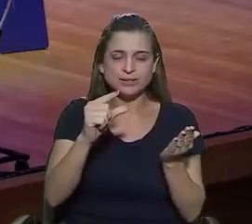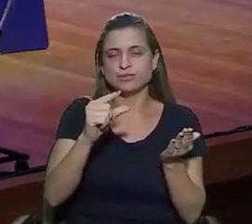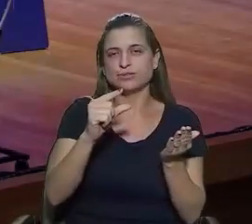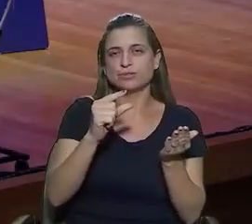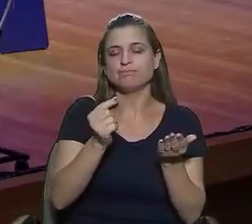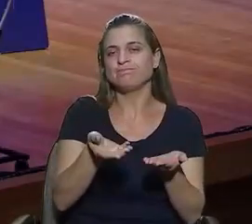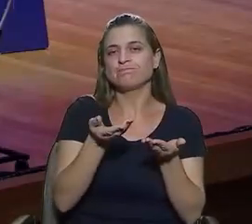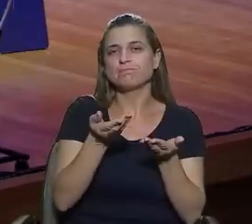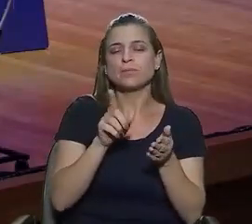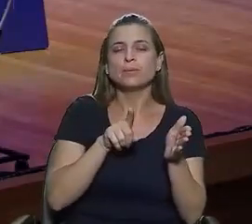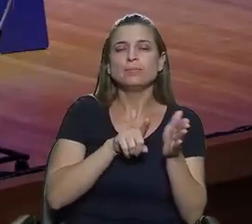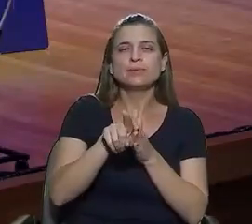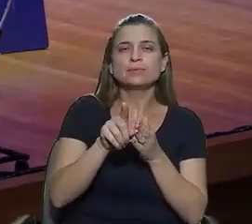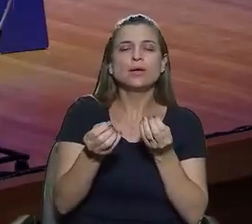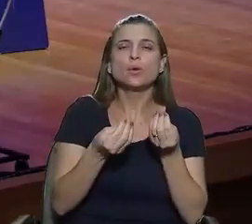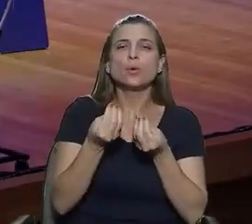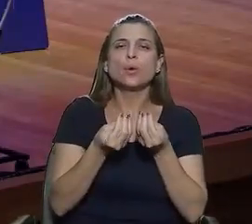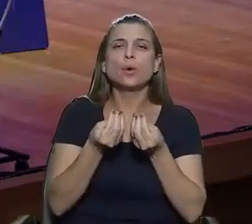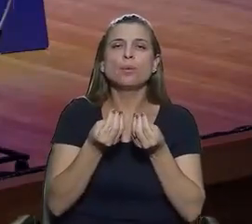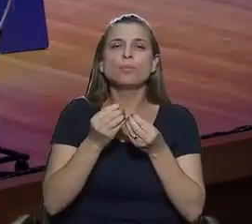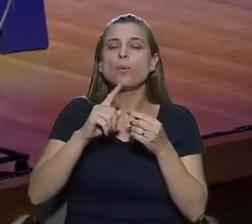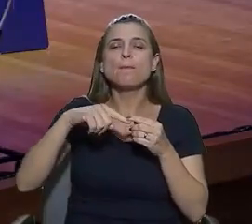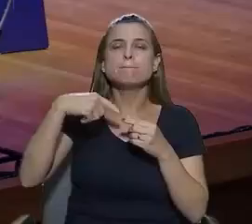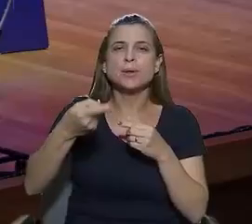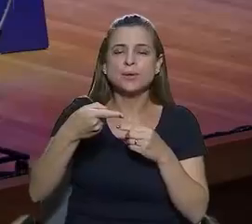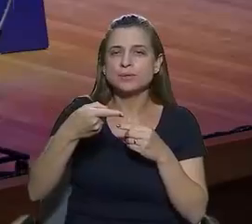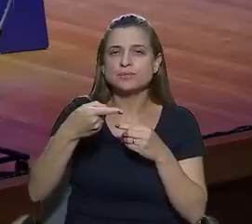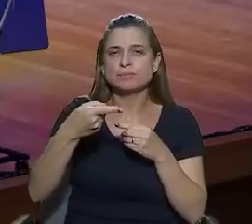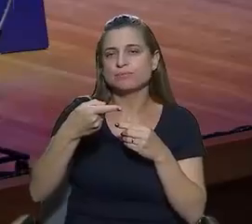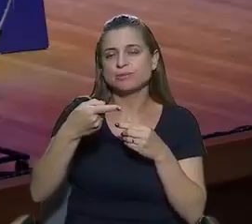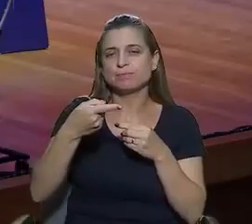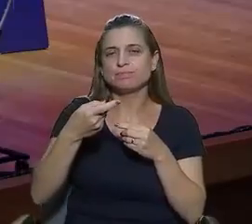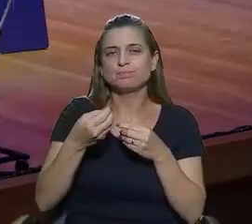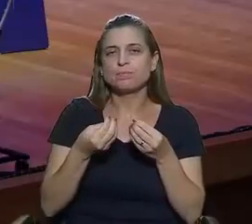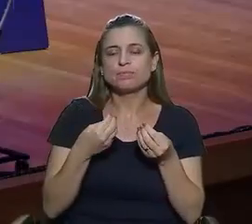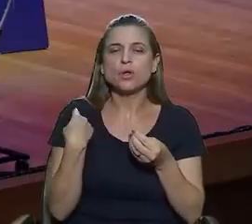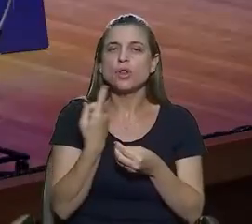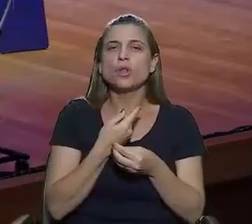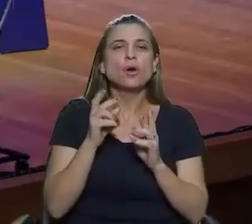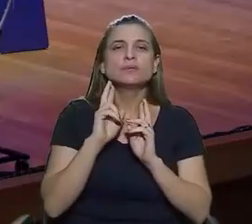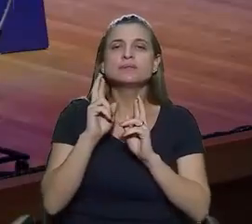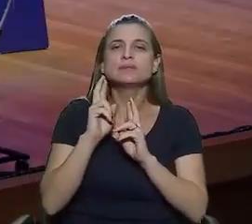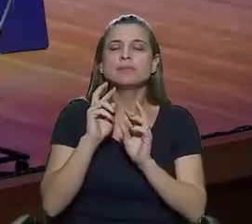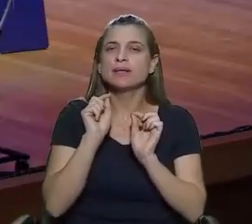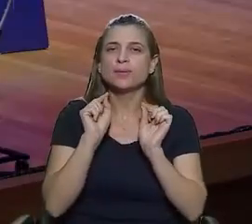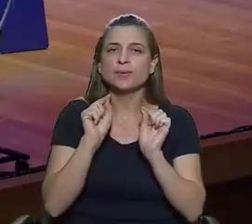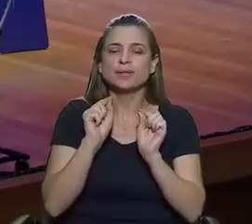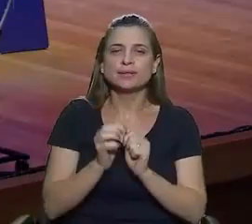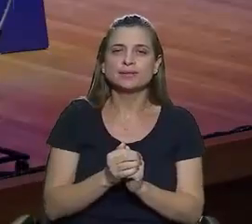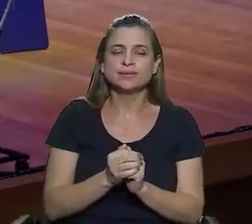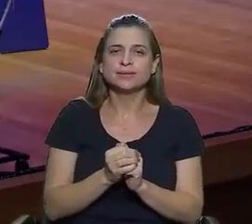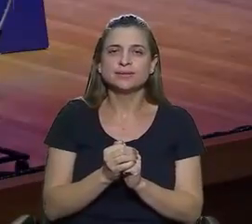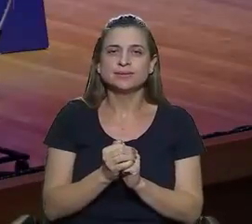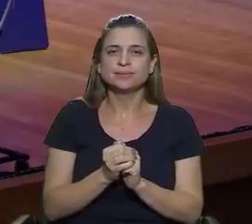também perguntar como estão aí os próximos eventos, o que nós podemos, fãs de vocês, esperar por aí.